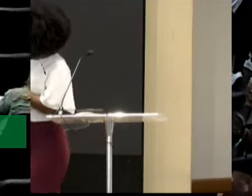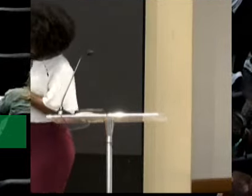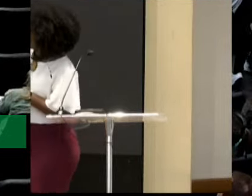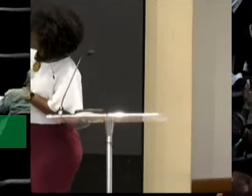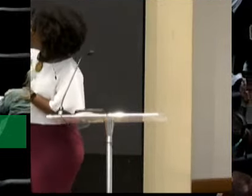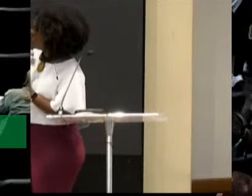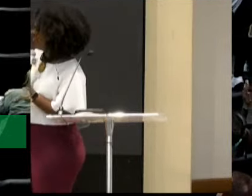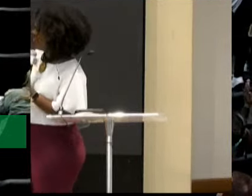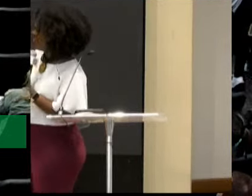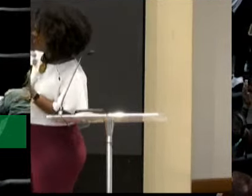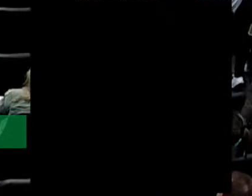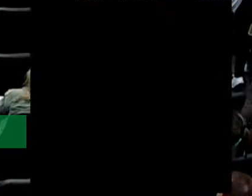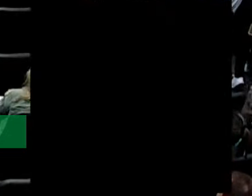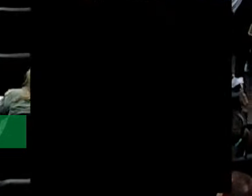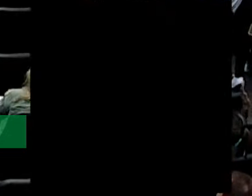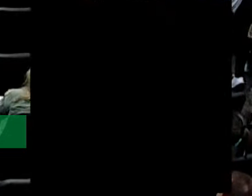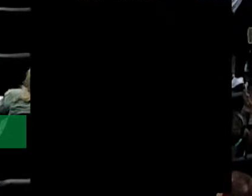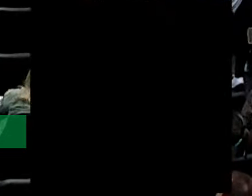Negro